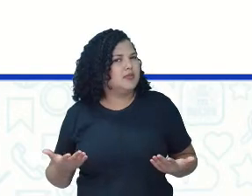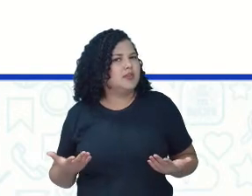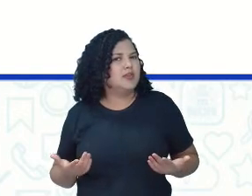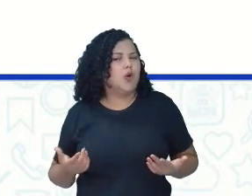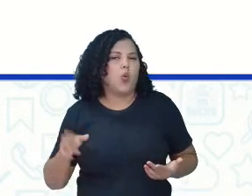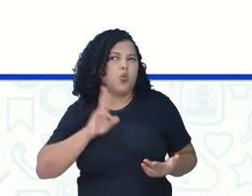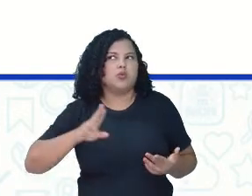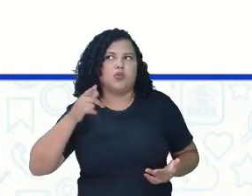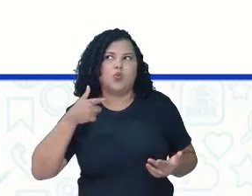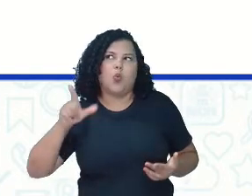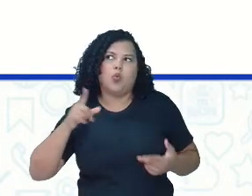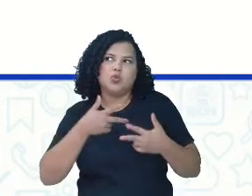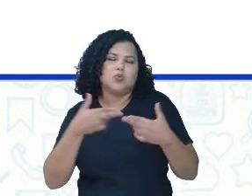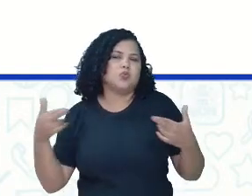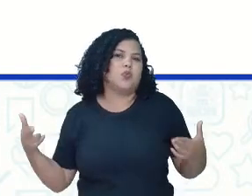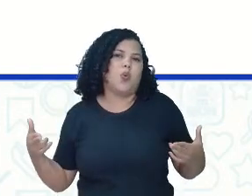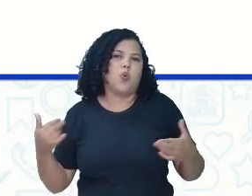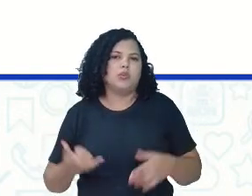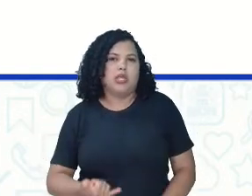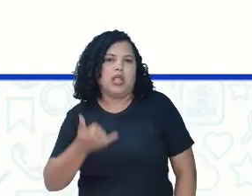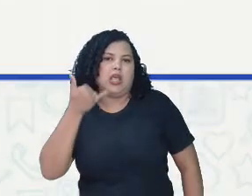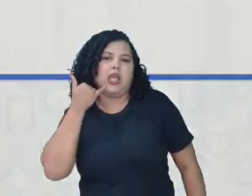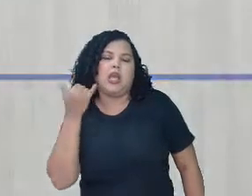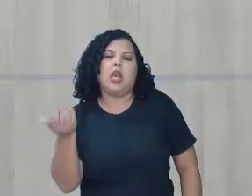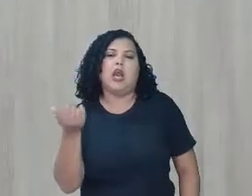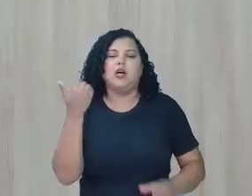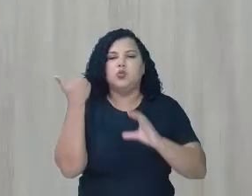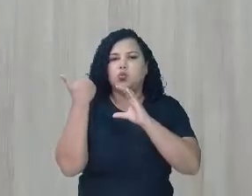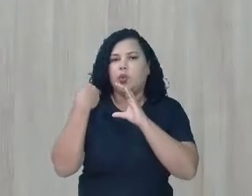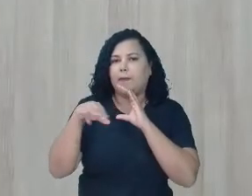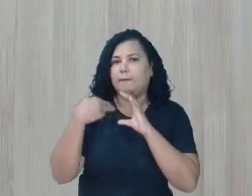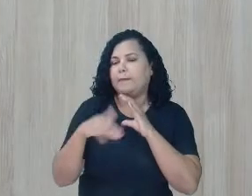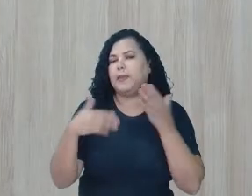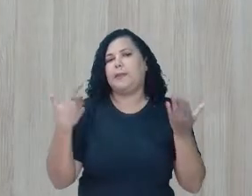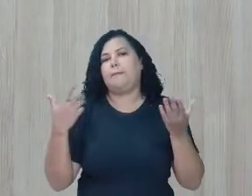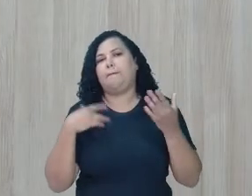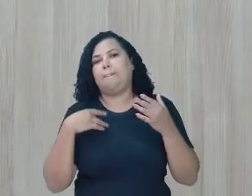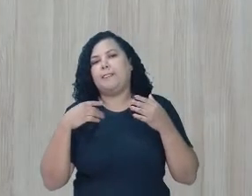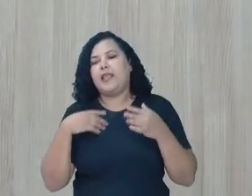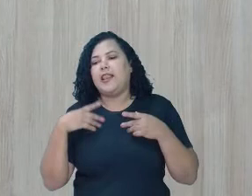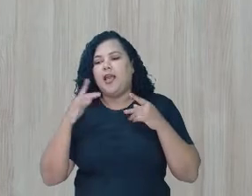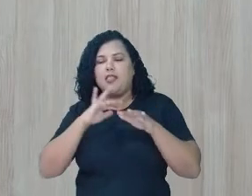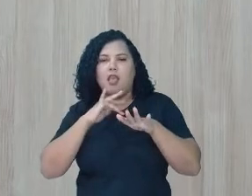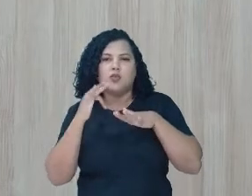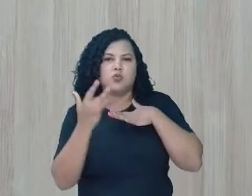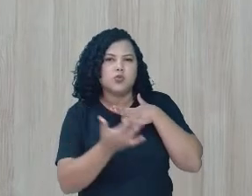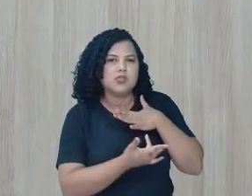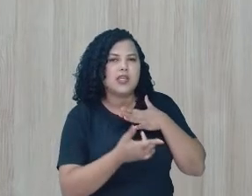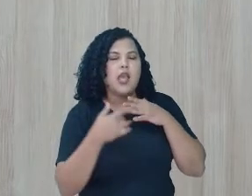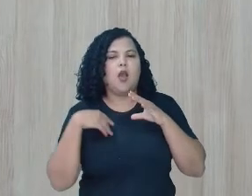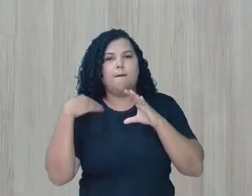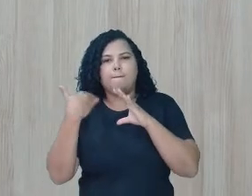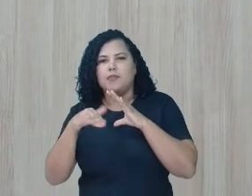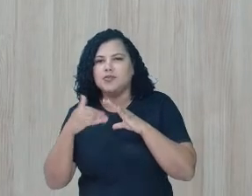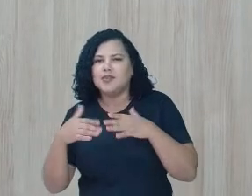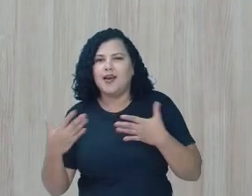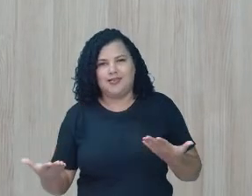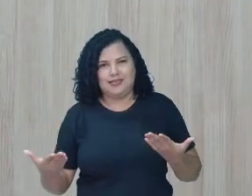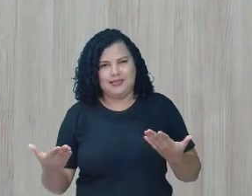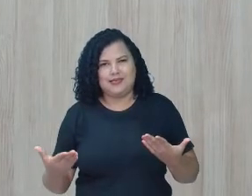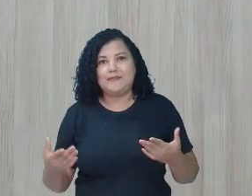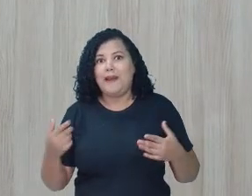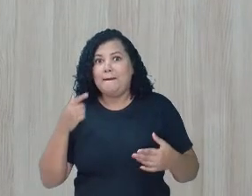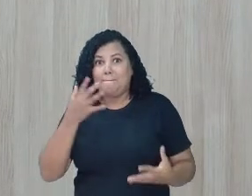de outros meios, ligando, mandando e-mail, indo lá na rede social, mandar mensagem? Mas